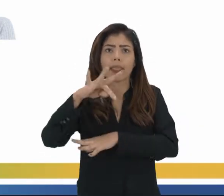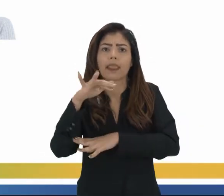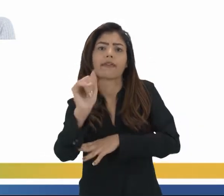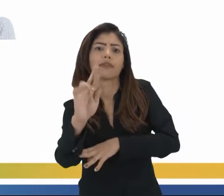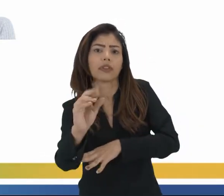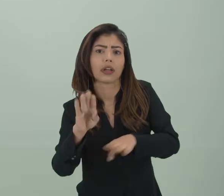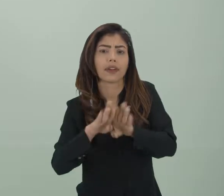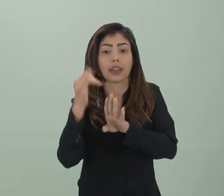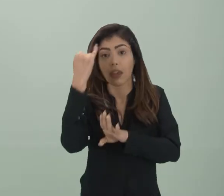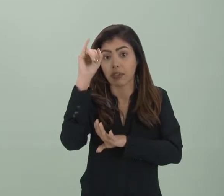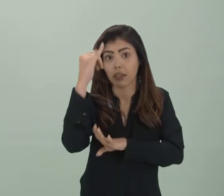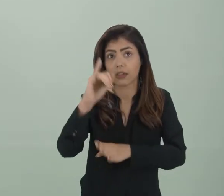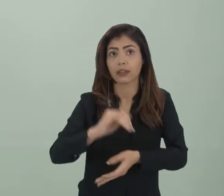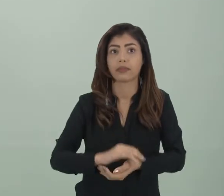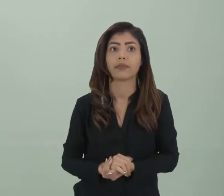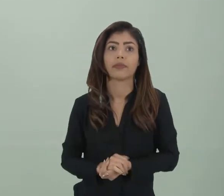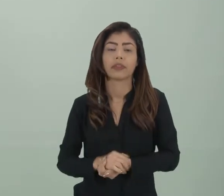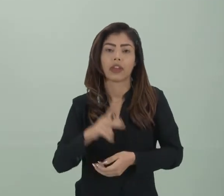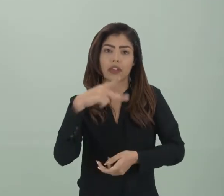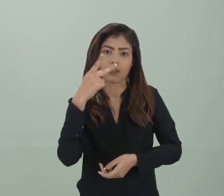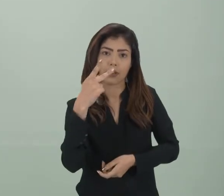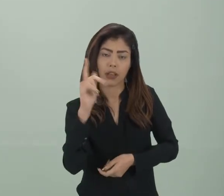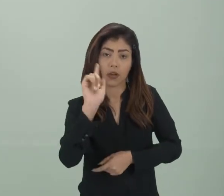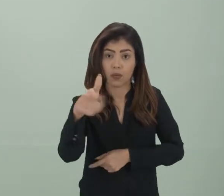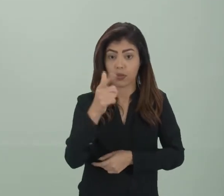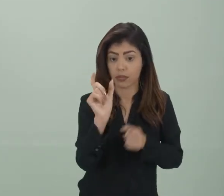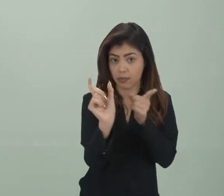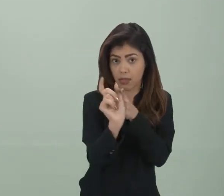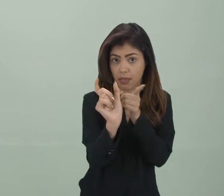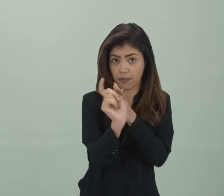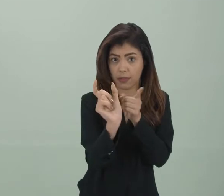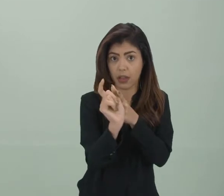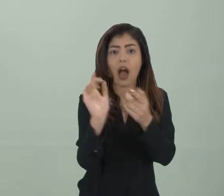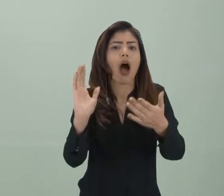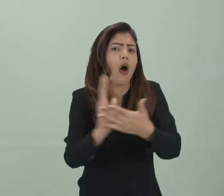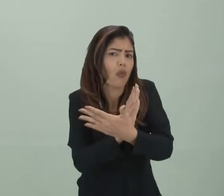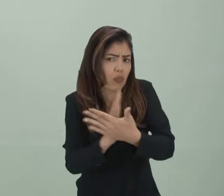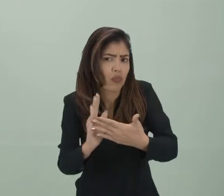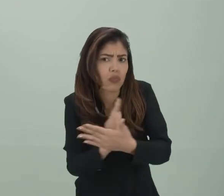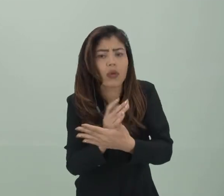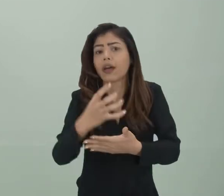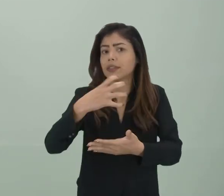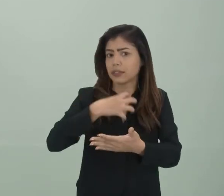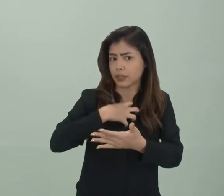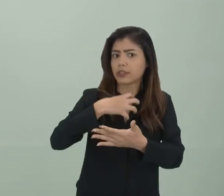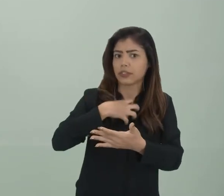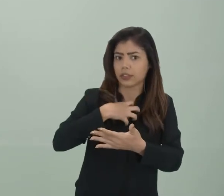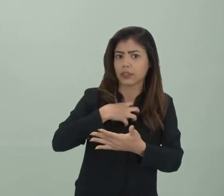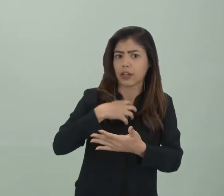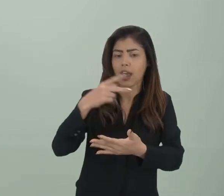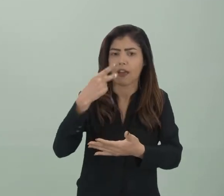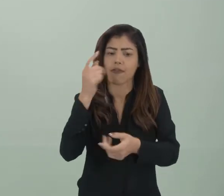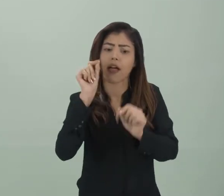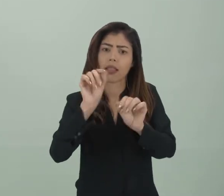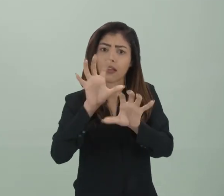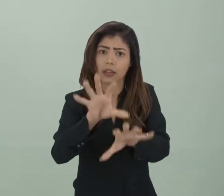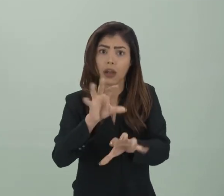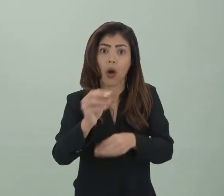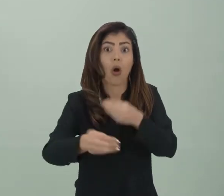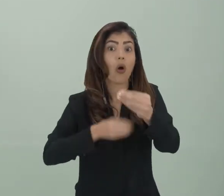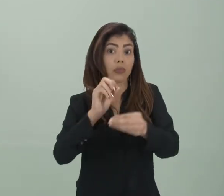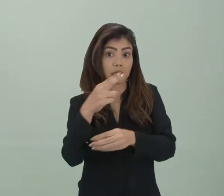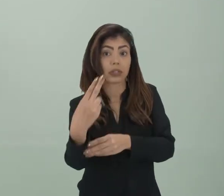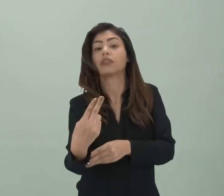vai ter a ideia de dizer com outras palavras algo que tenha sentido com aquilo que queira dizer. Ou